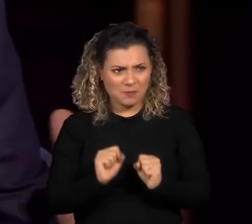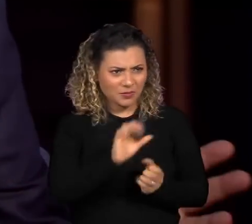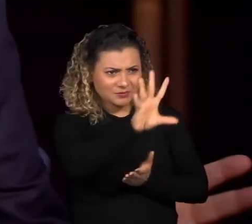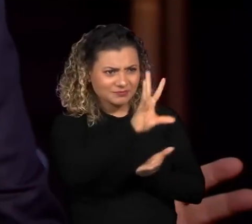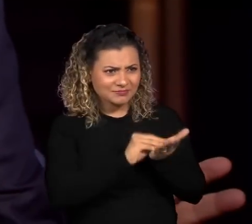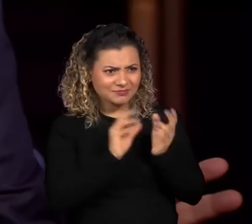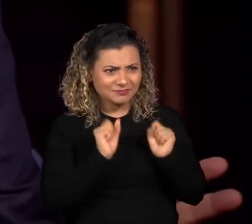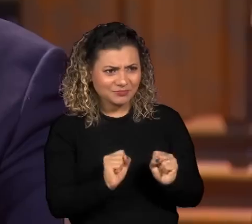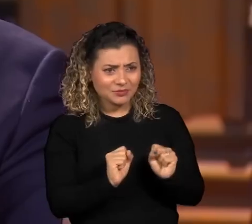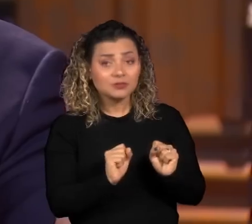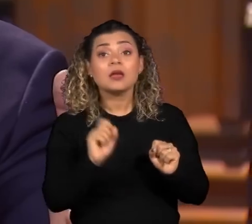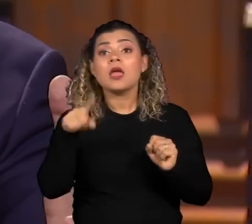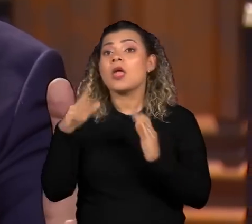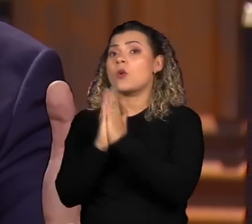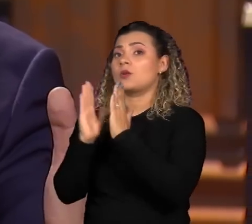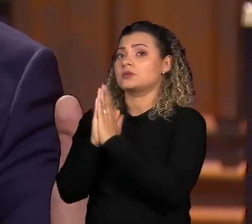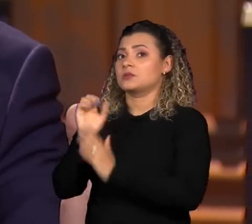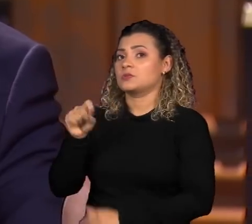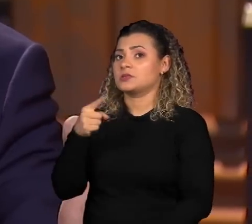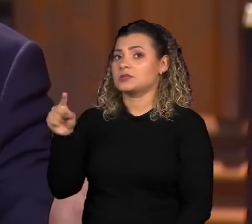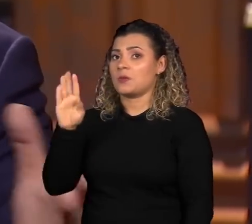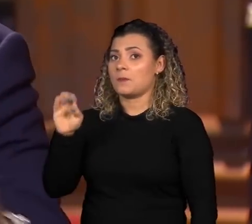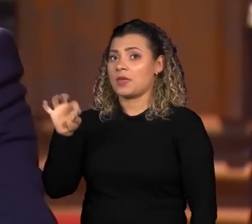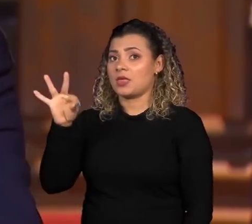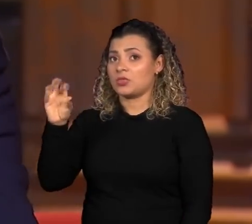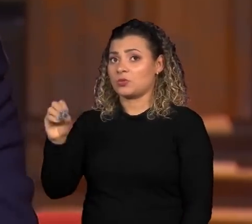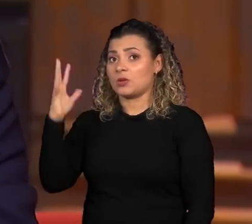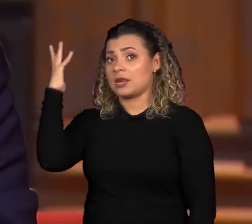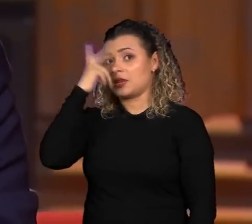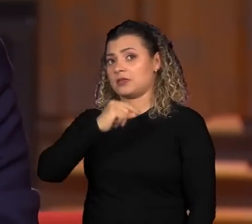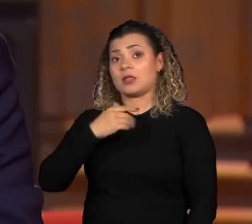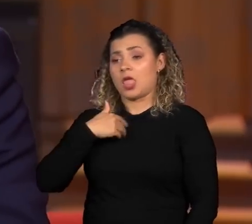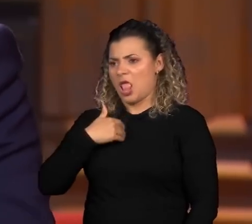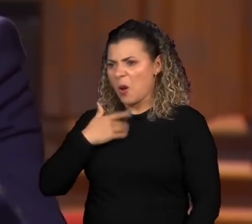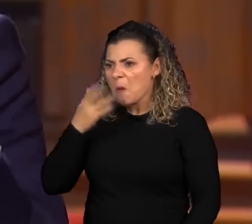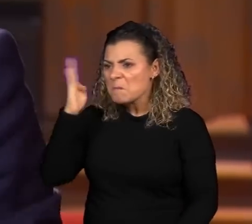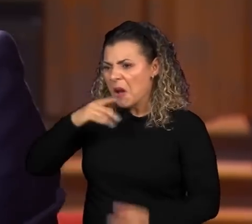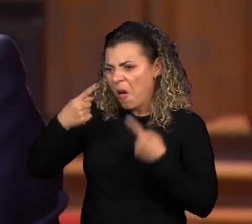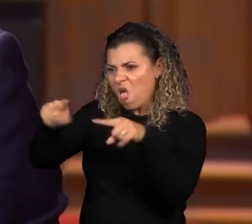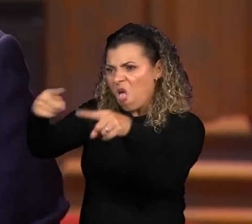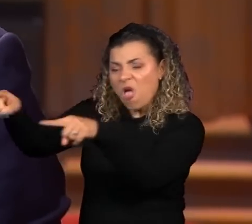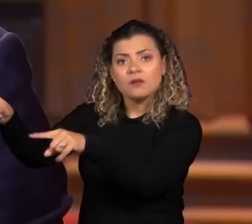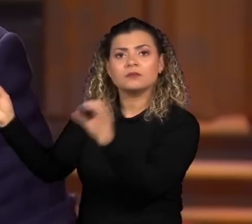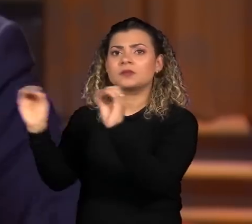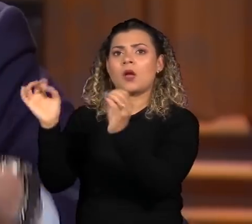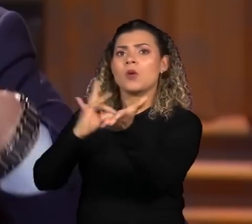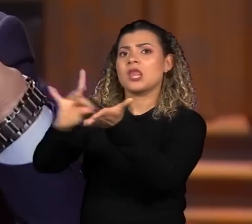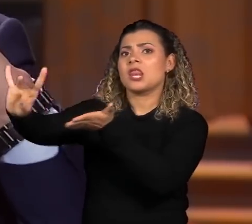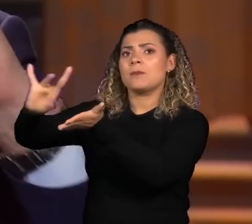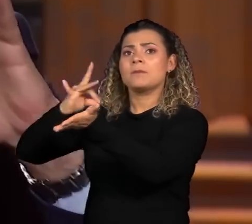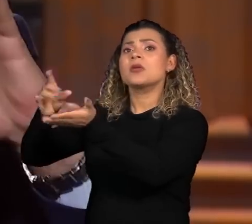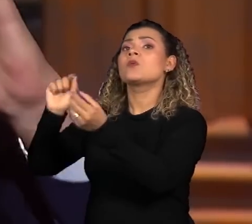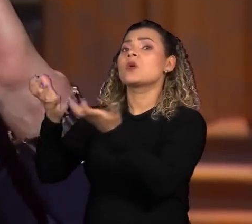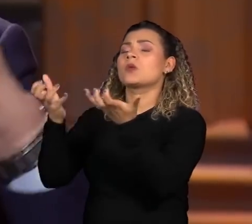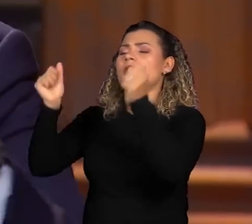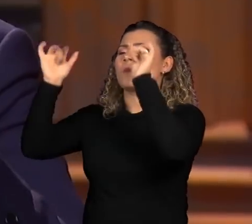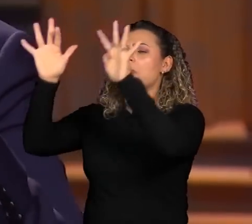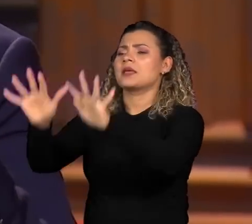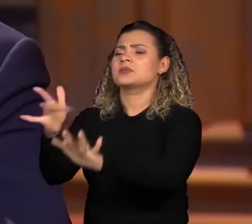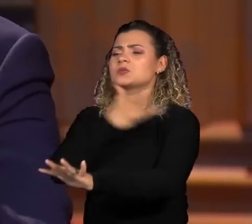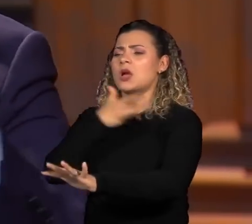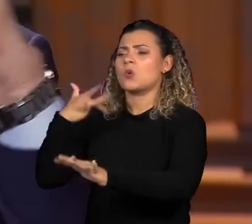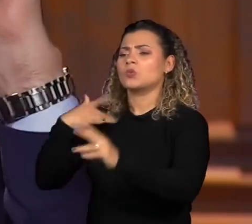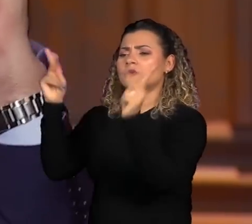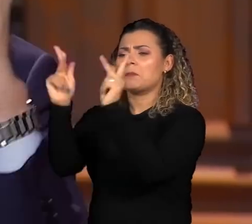também? Oração de São Bento. Que lindo. É linda. Né? Não desejo mal. Não. A todos os meus inimigos eu desejo bênção,